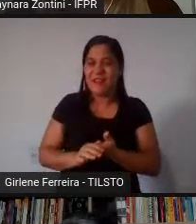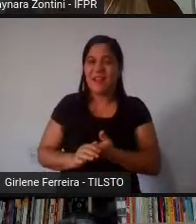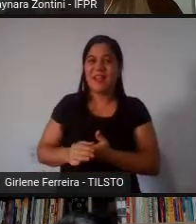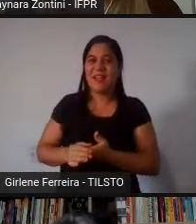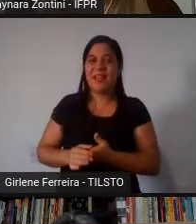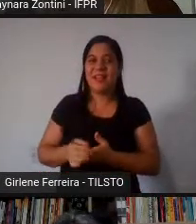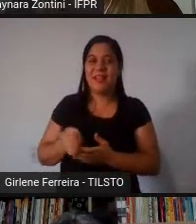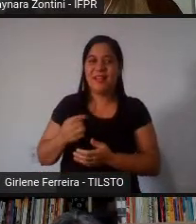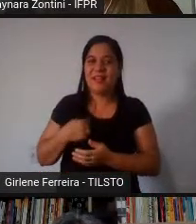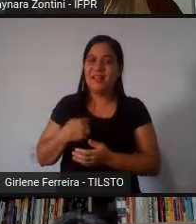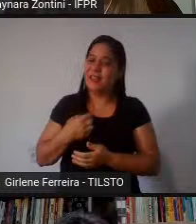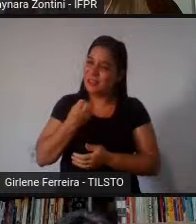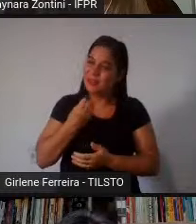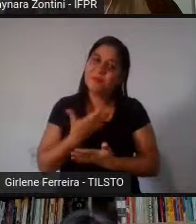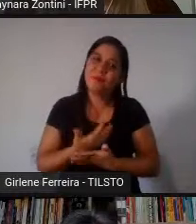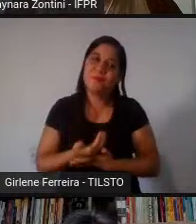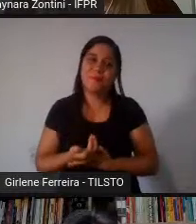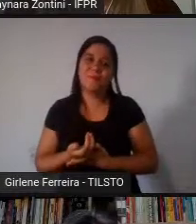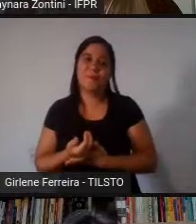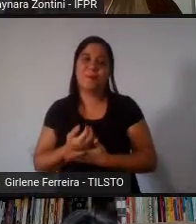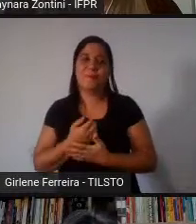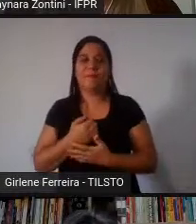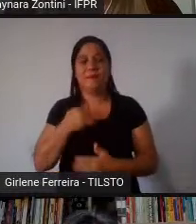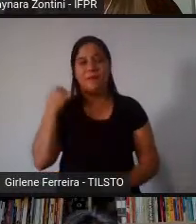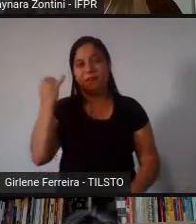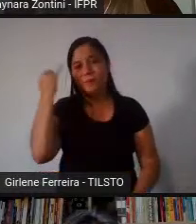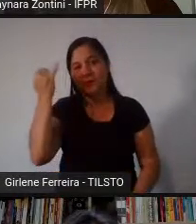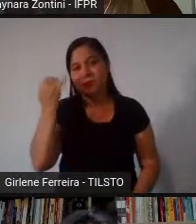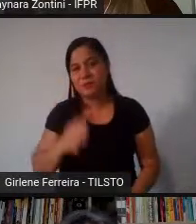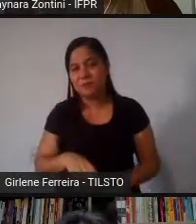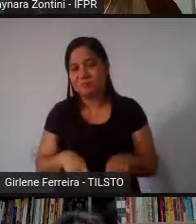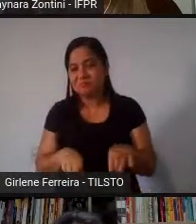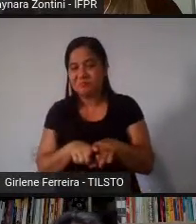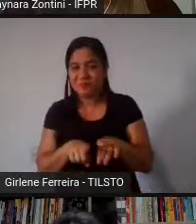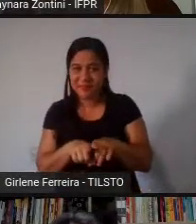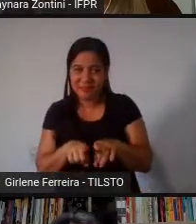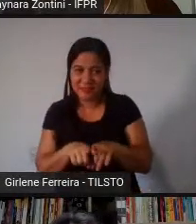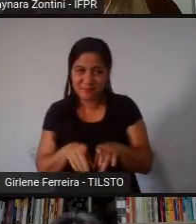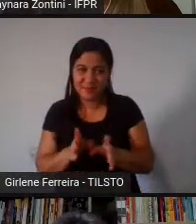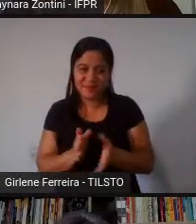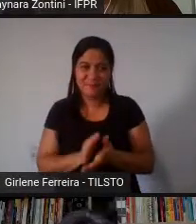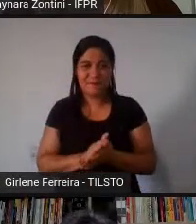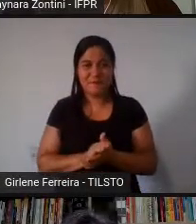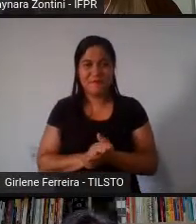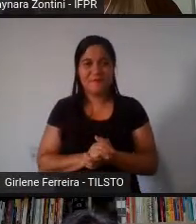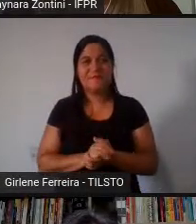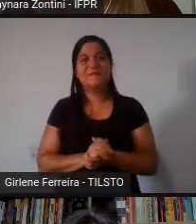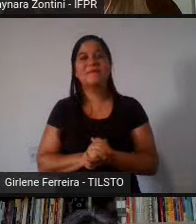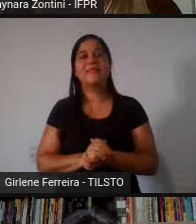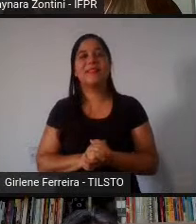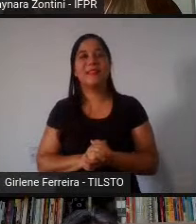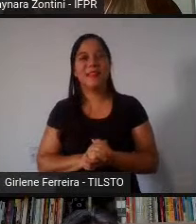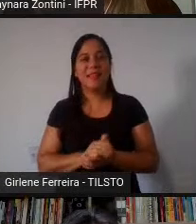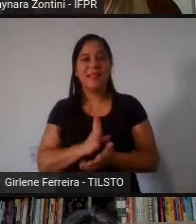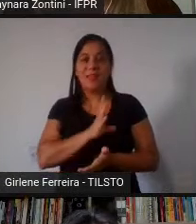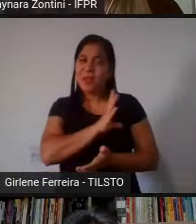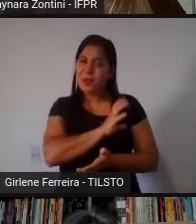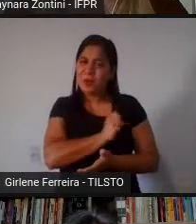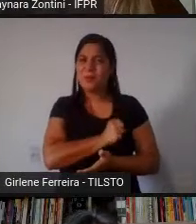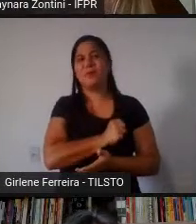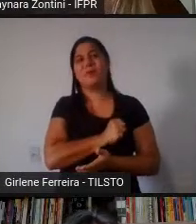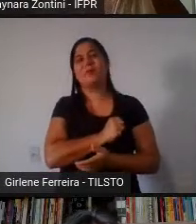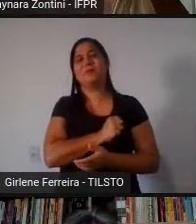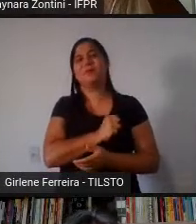assim, moral, eu acho que também é importante. E também, eu acho que outra coisa é o amor que a pessoa tem por isso,